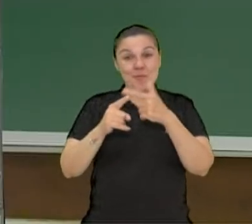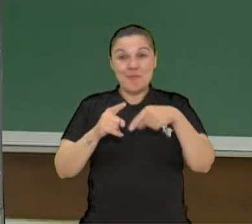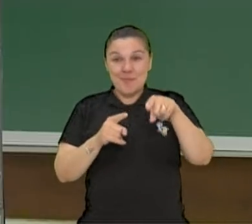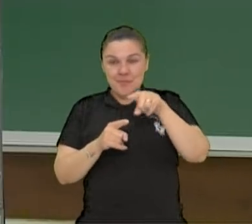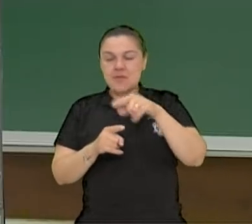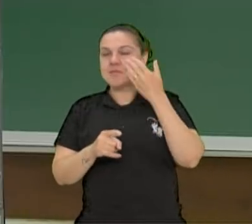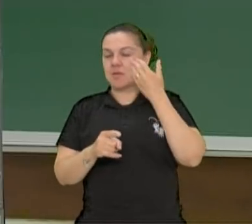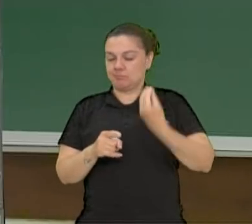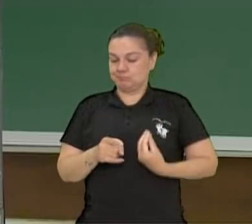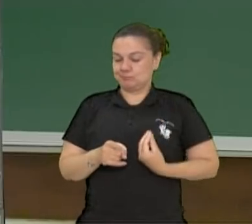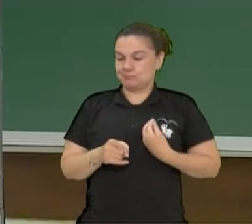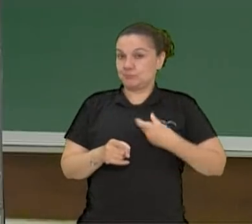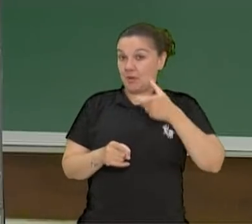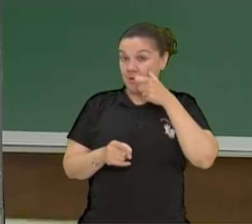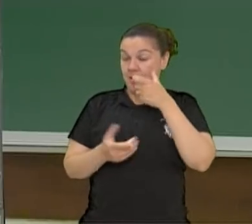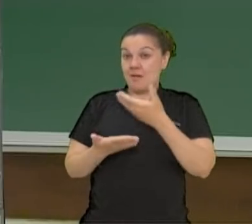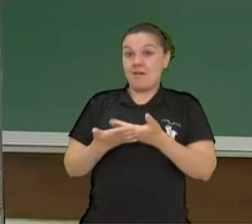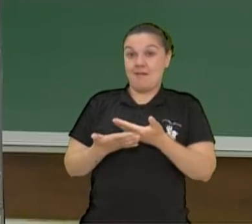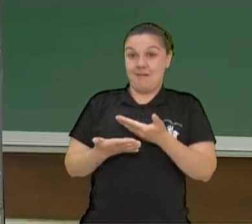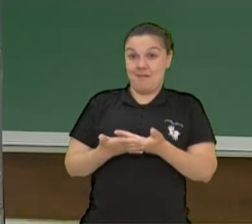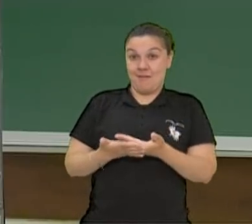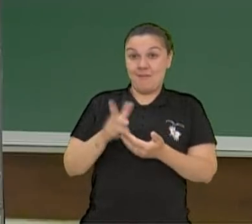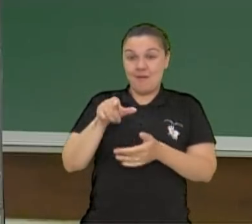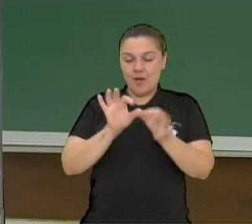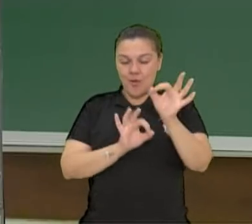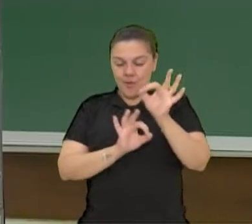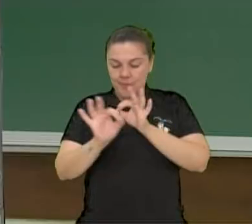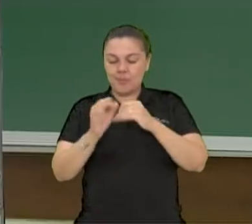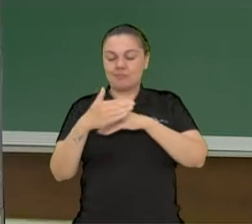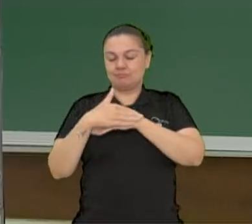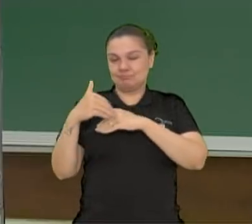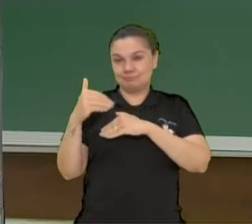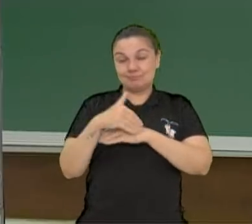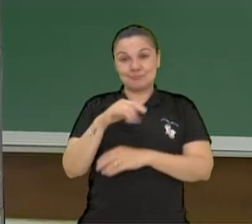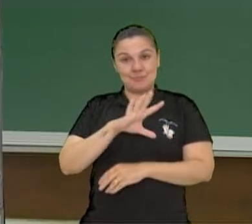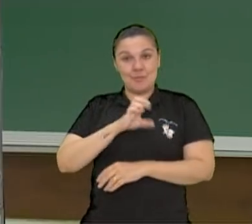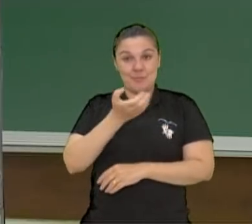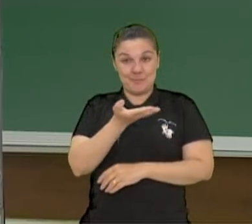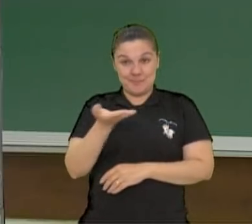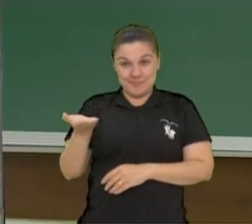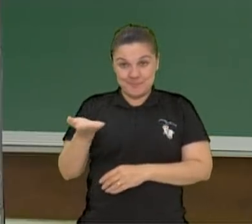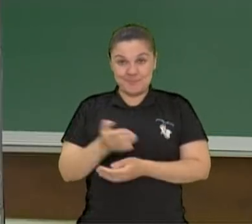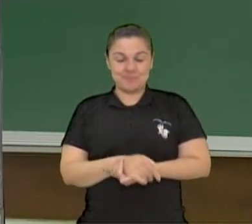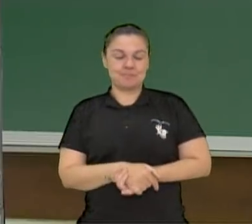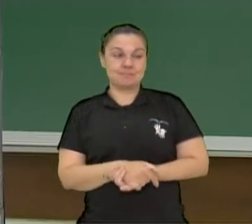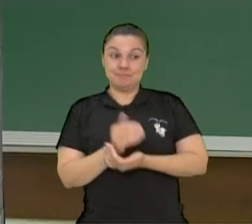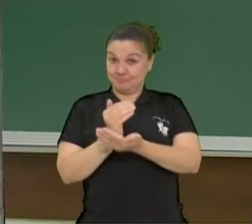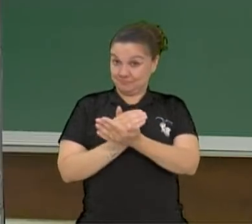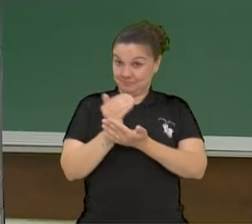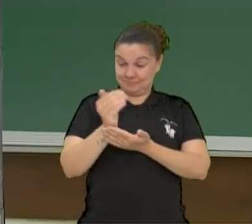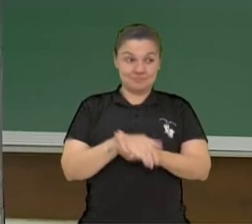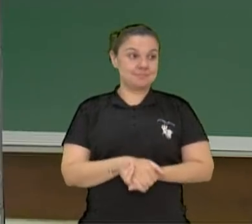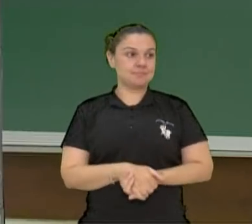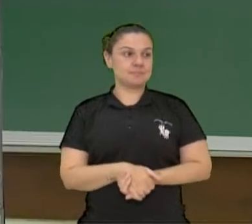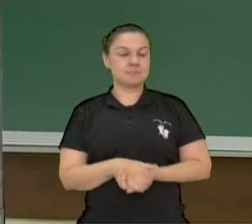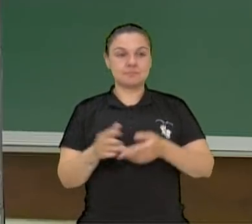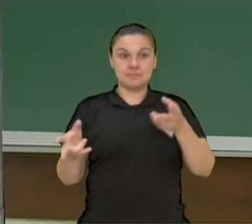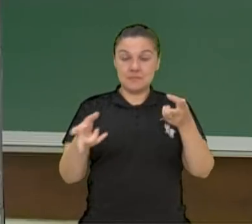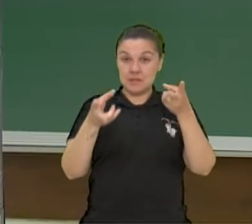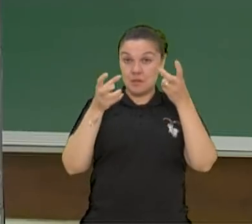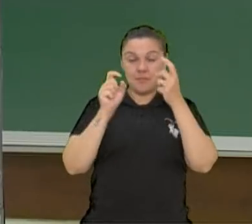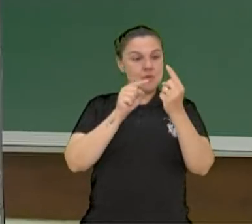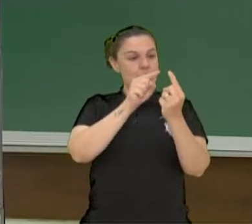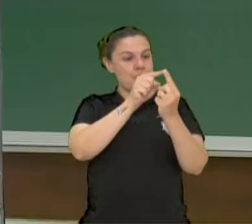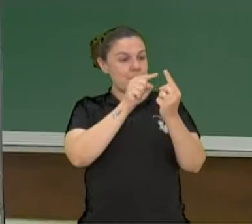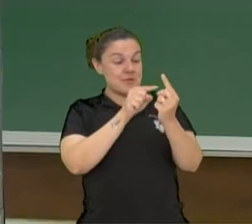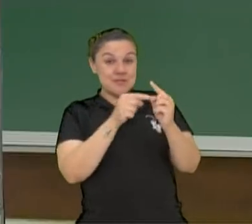aí assistindo as nossas videoaulas que são preparadas sempre com muito amor para vocês. Começamos então? Observem que os